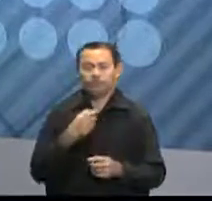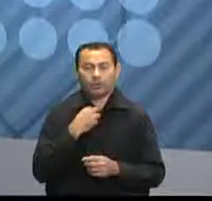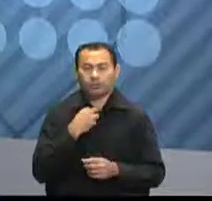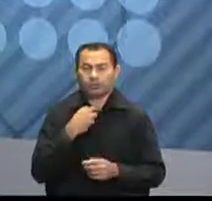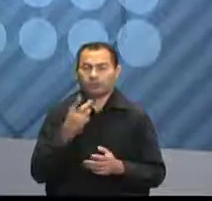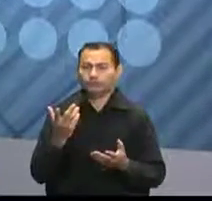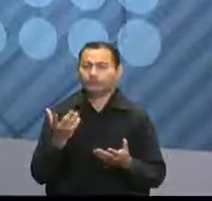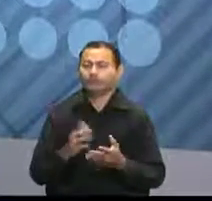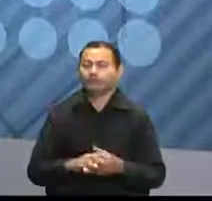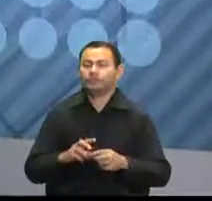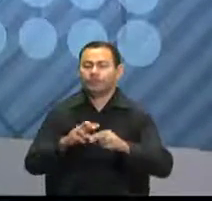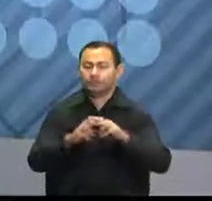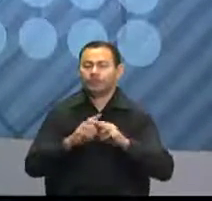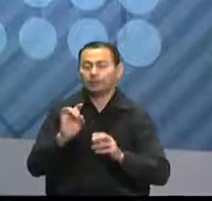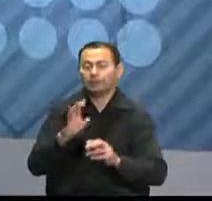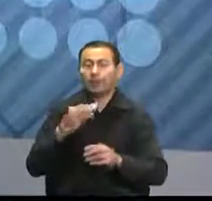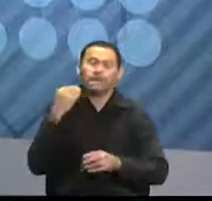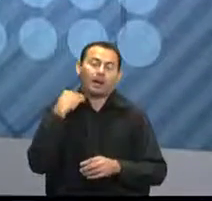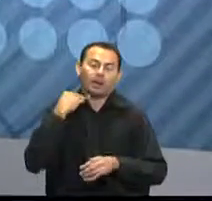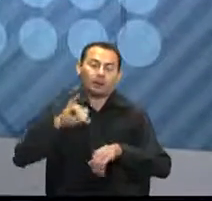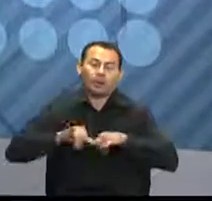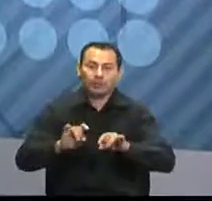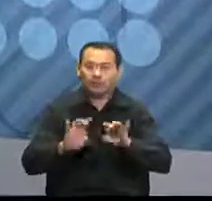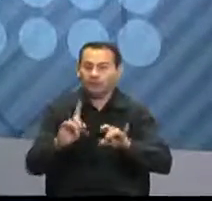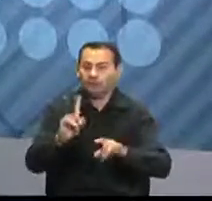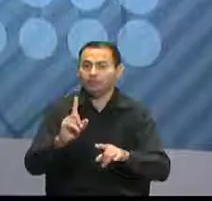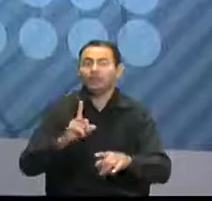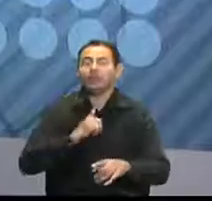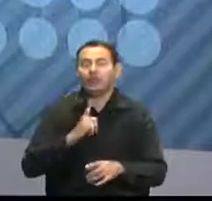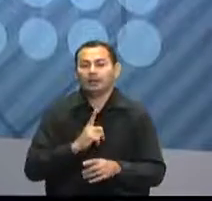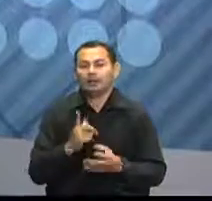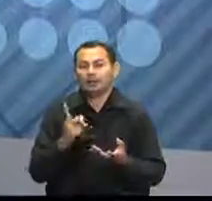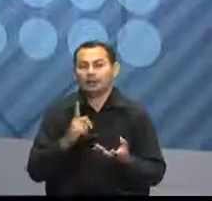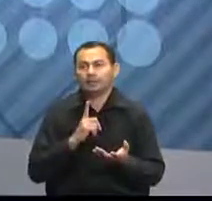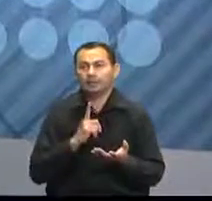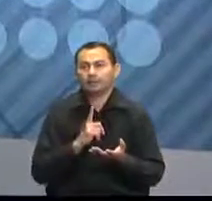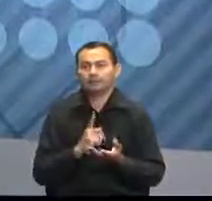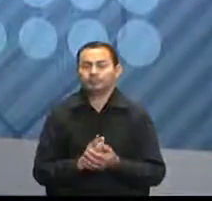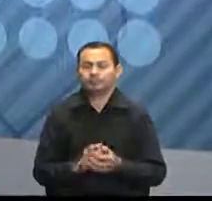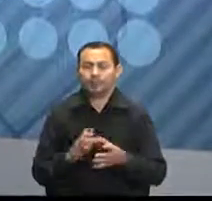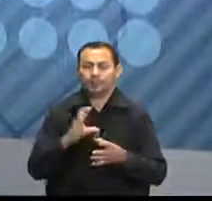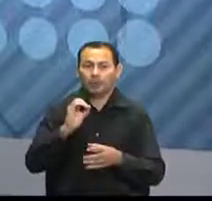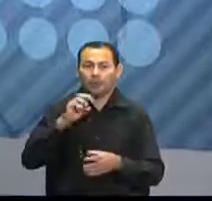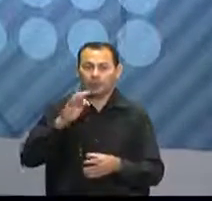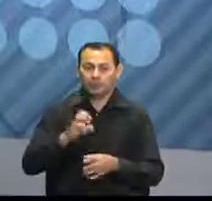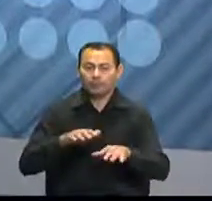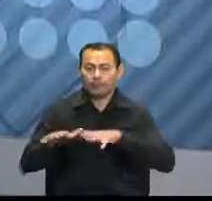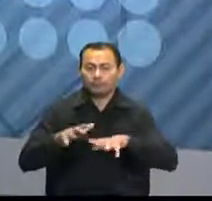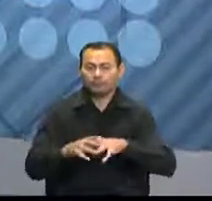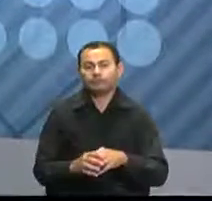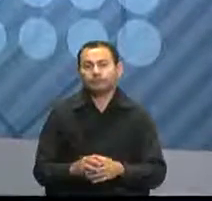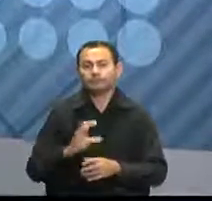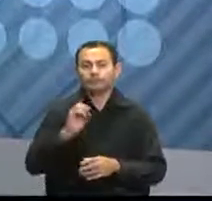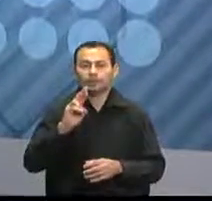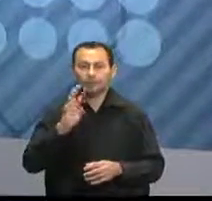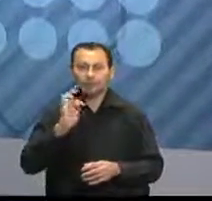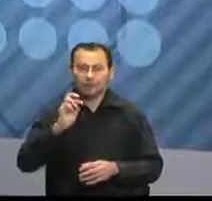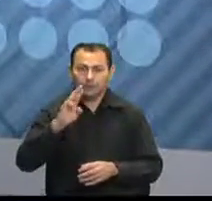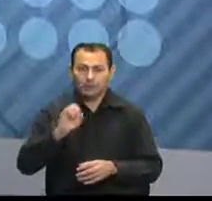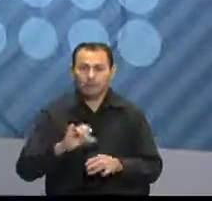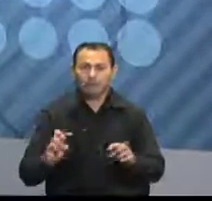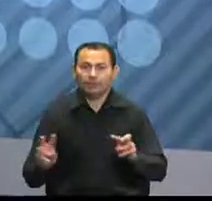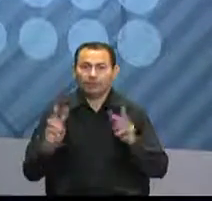posso fazer isso por meio só de um banco comercial não eu tenho que ter uma conta movimento numa corretora de valores